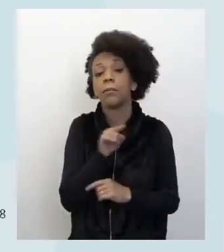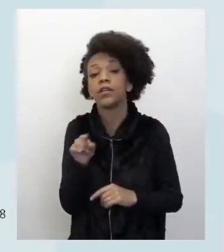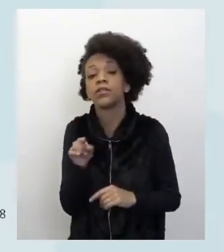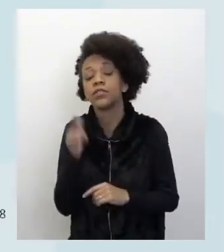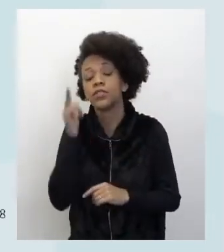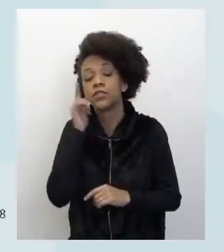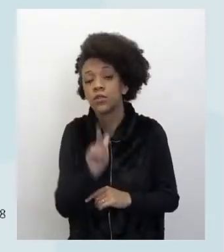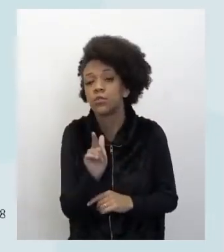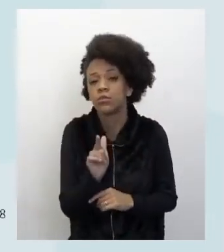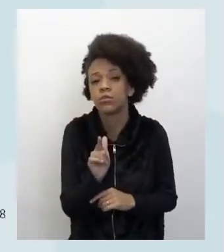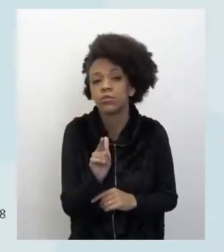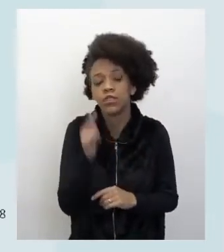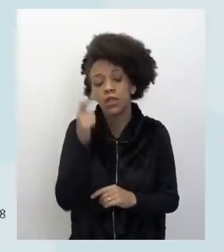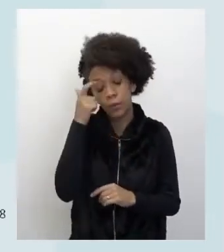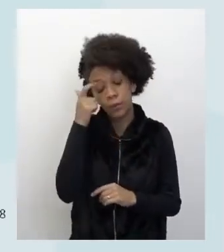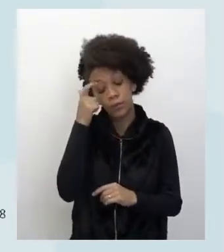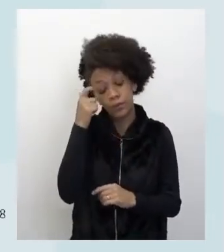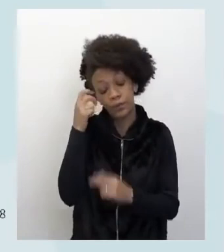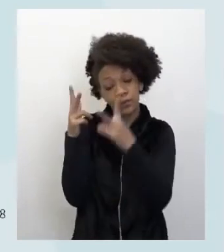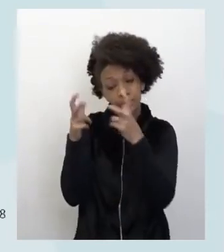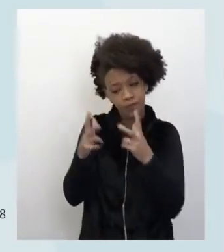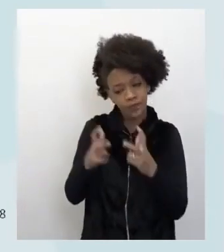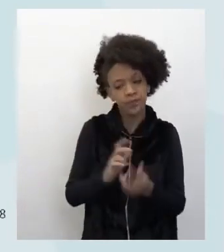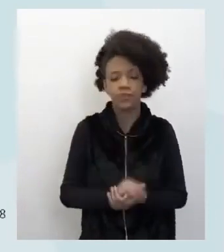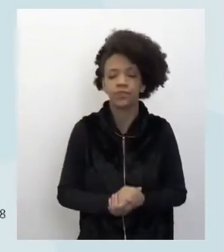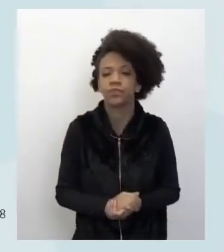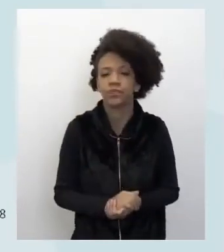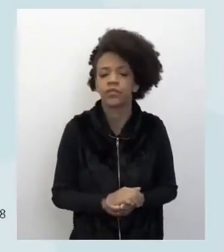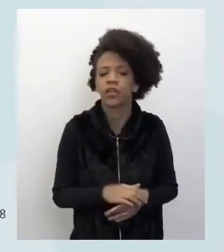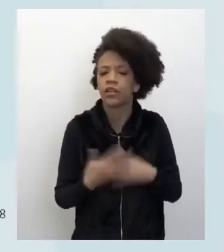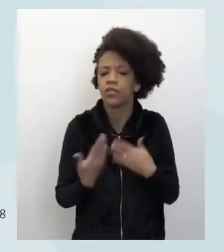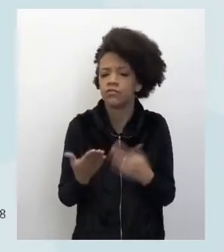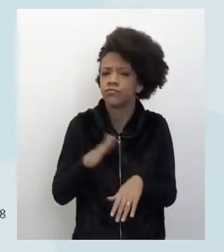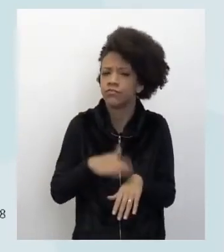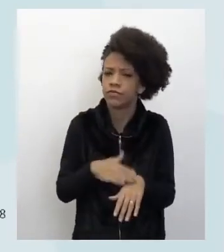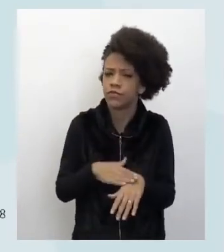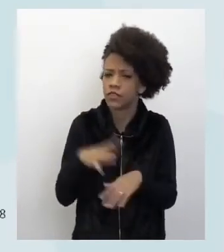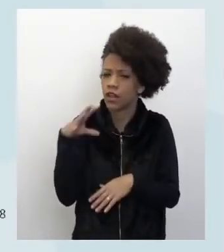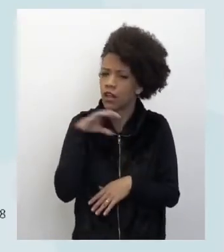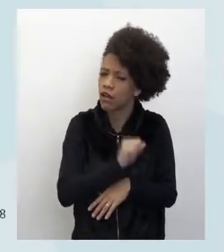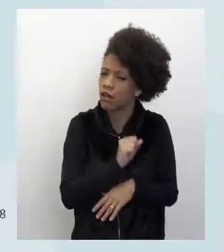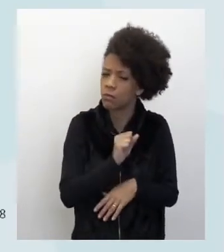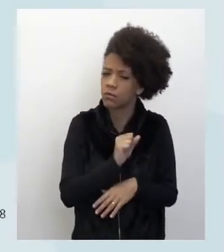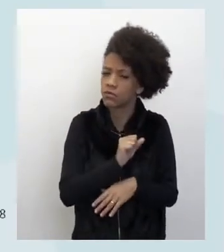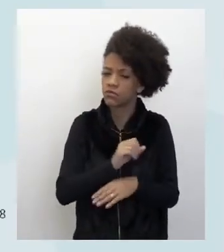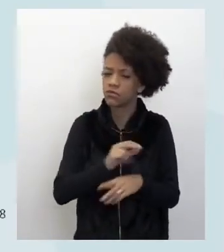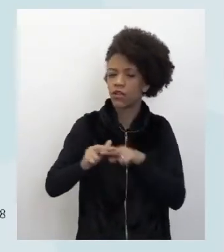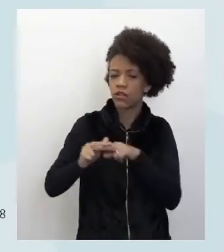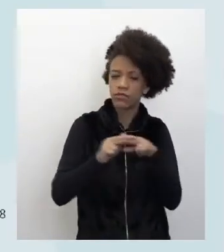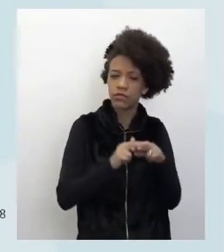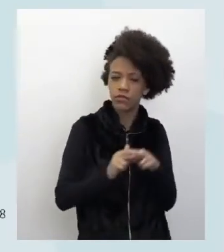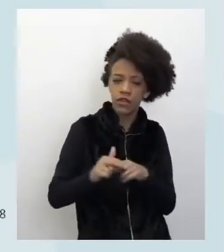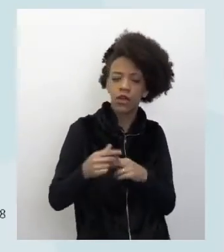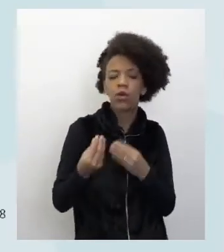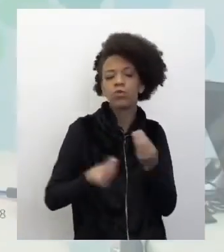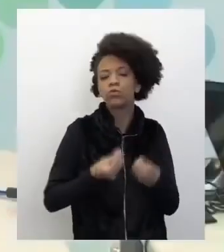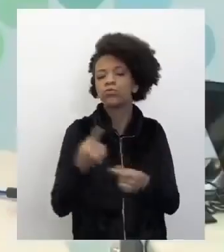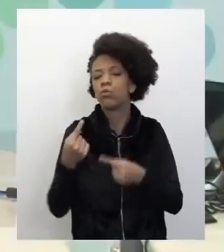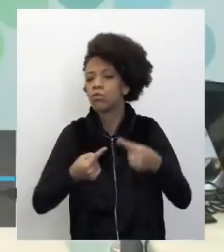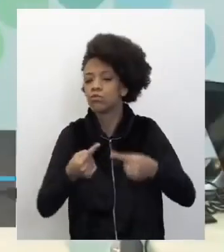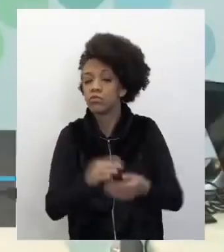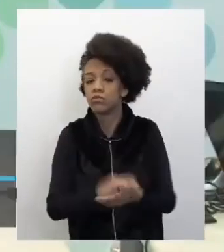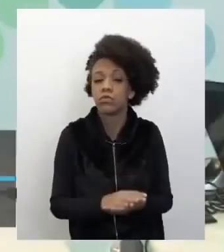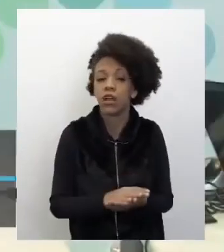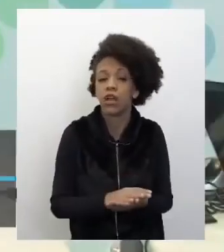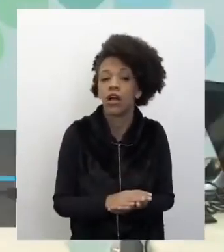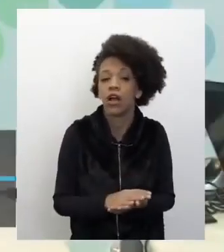consiga identificar. E aí, fazendo essa rápida retomada do que nós discutimos, nós vamos agora para